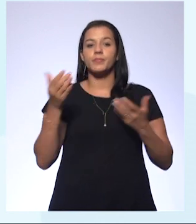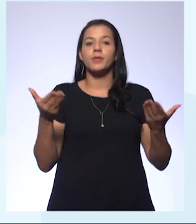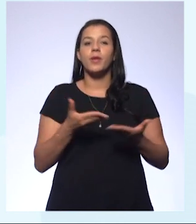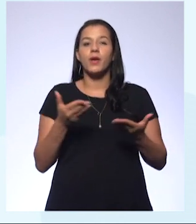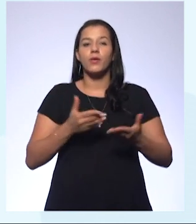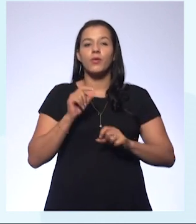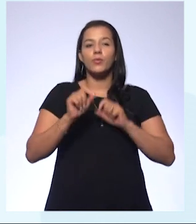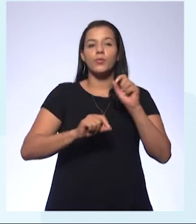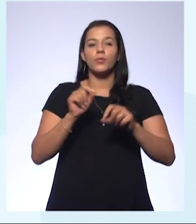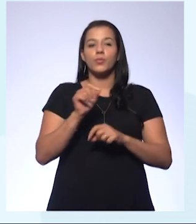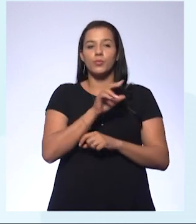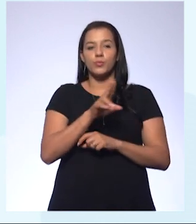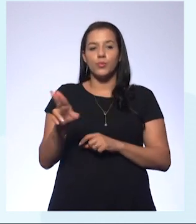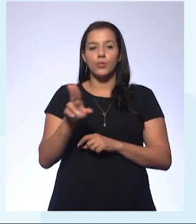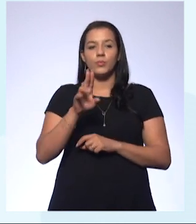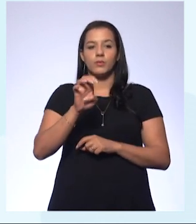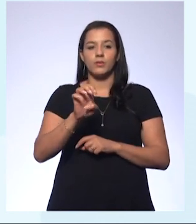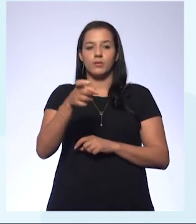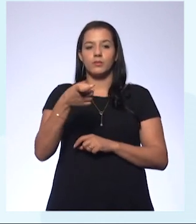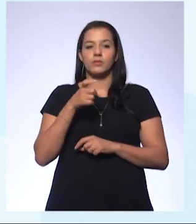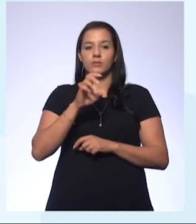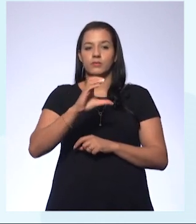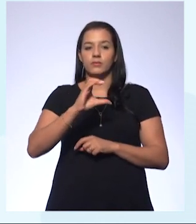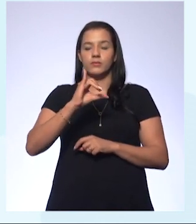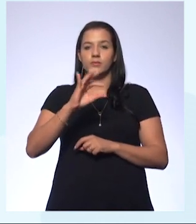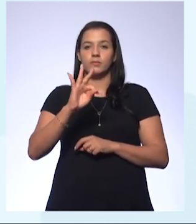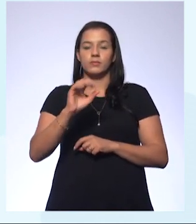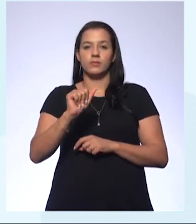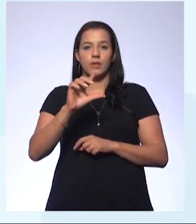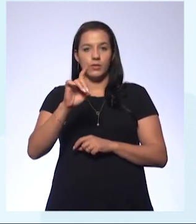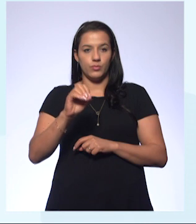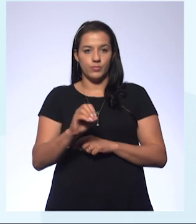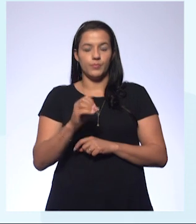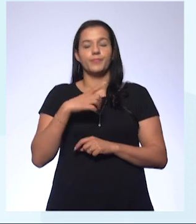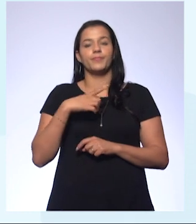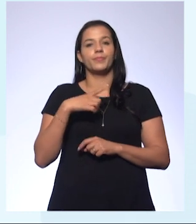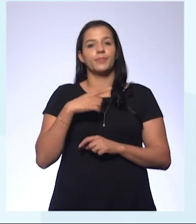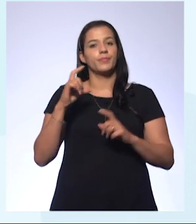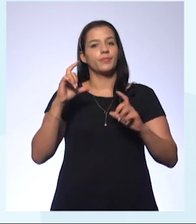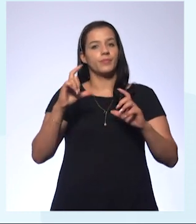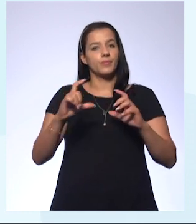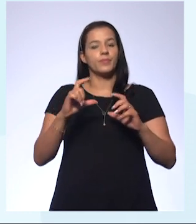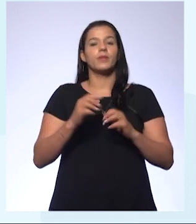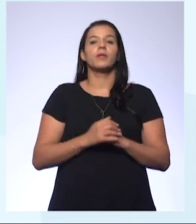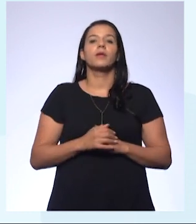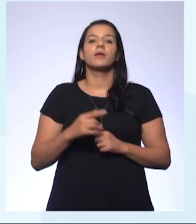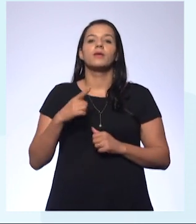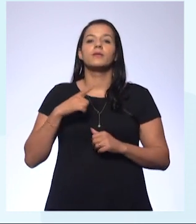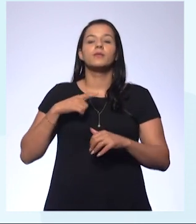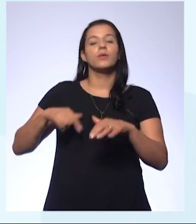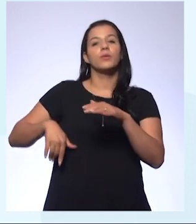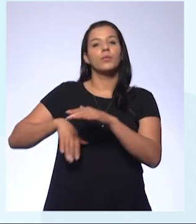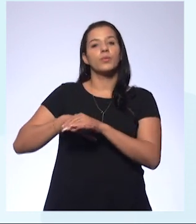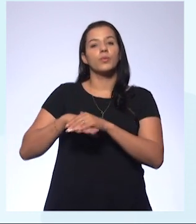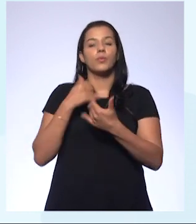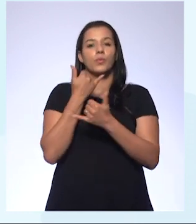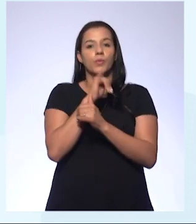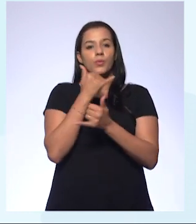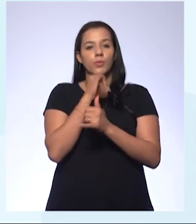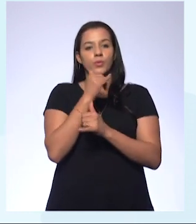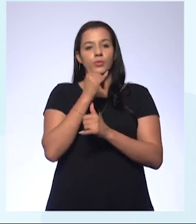energia, ele não é mais comportado naquela camada. Então, o que acontece? Ele precisa passar por uma camada que tenha uma quantidade de